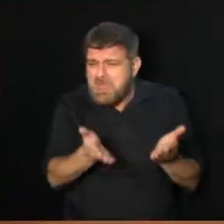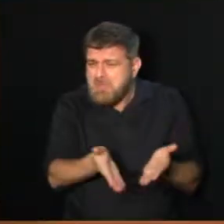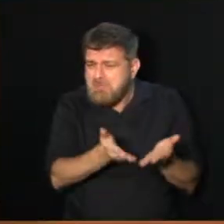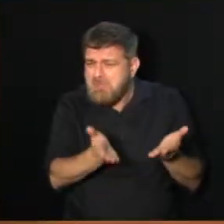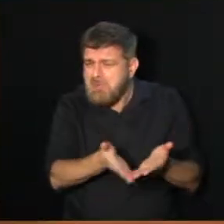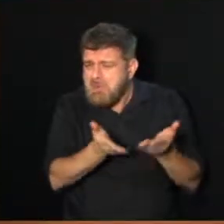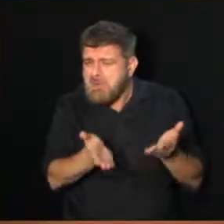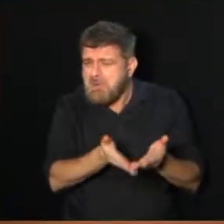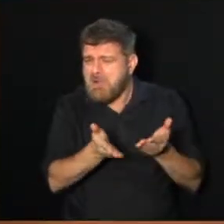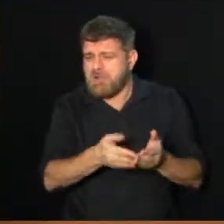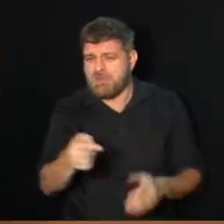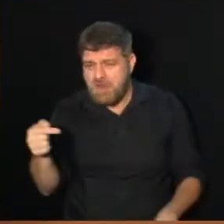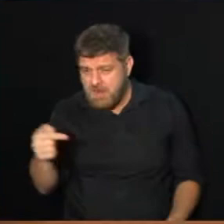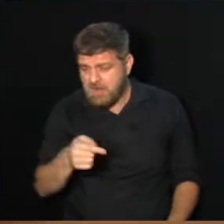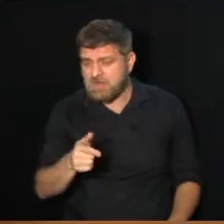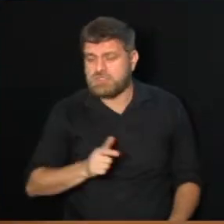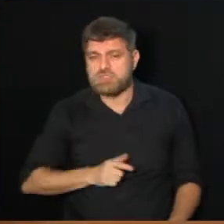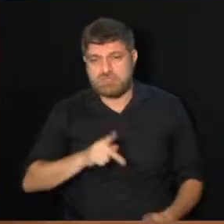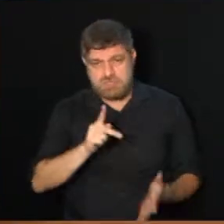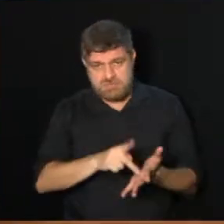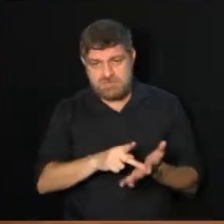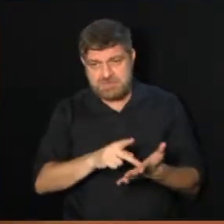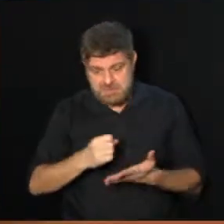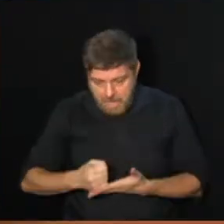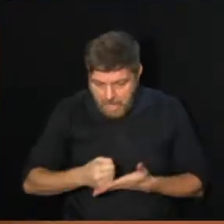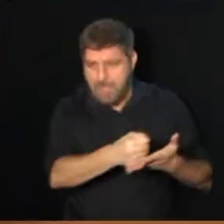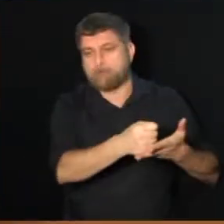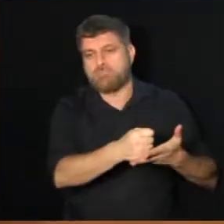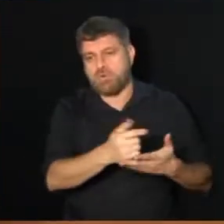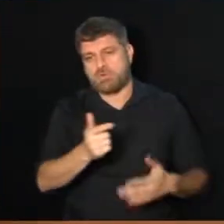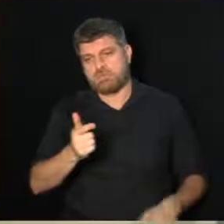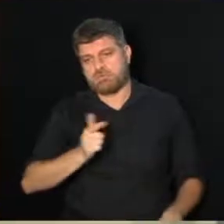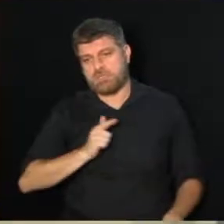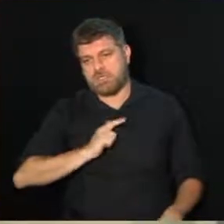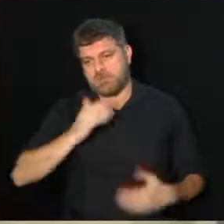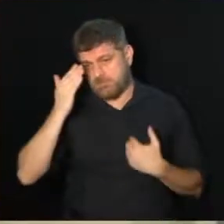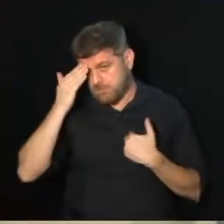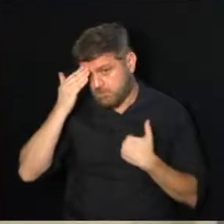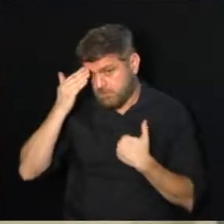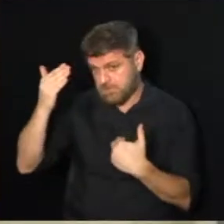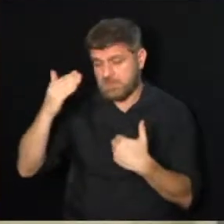município, tenha de fato um amparo. Muito obrigado.